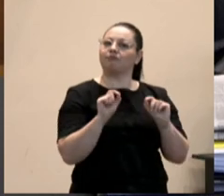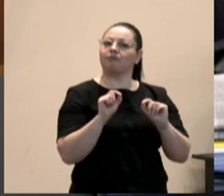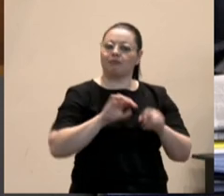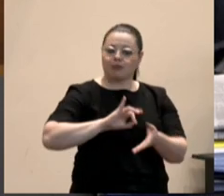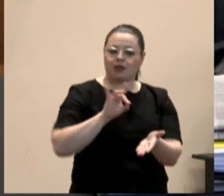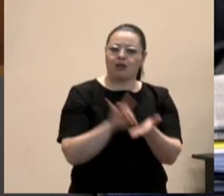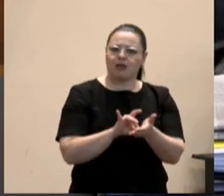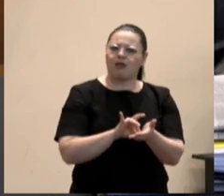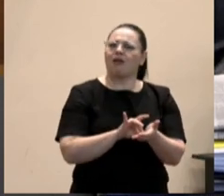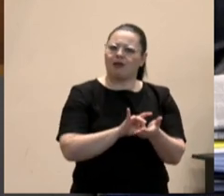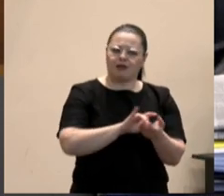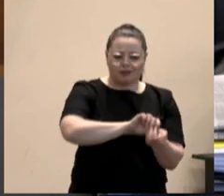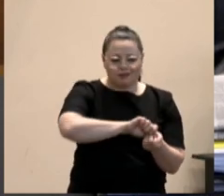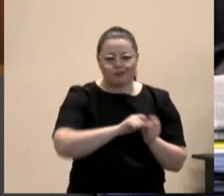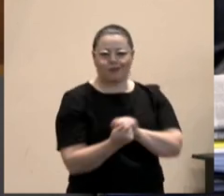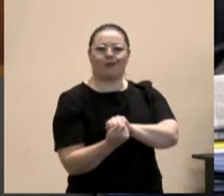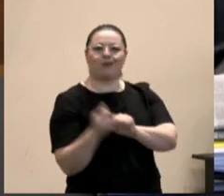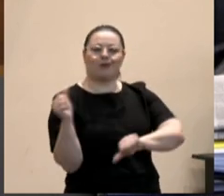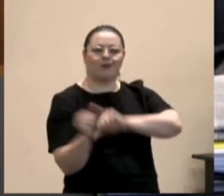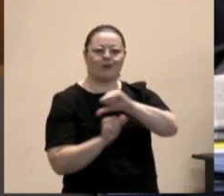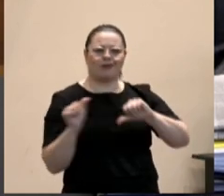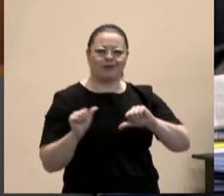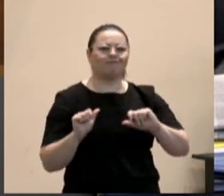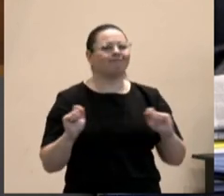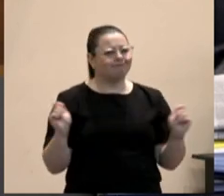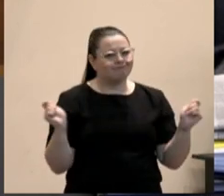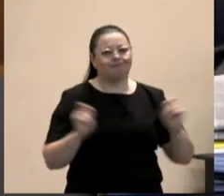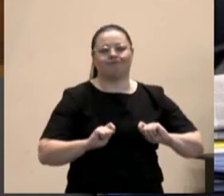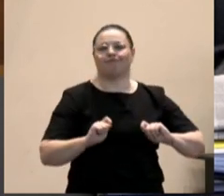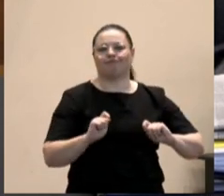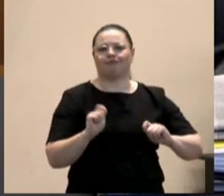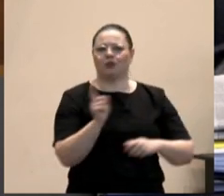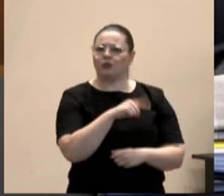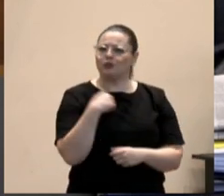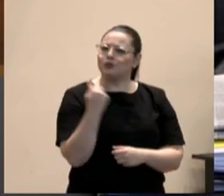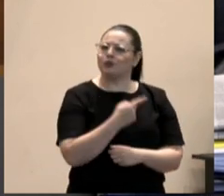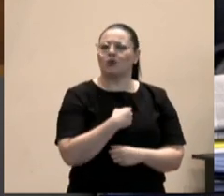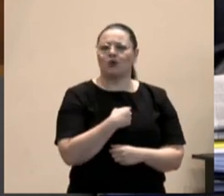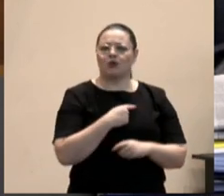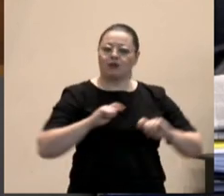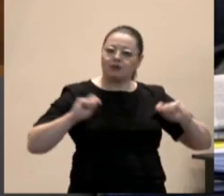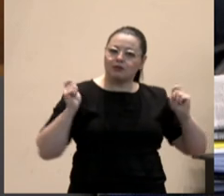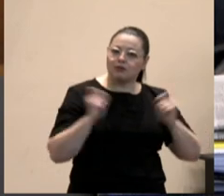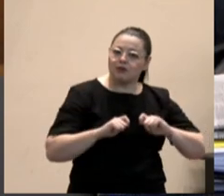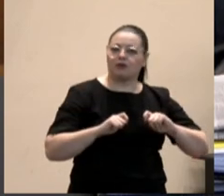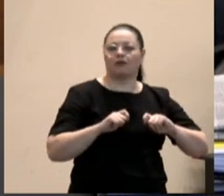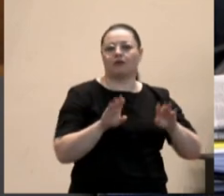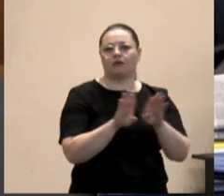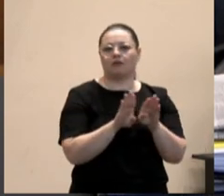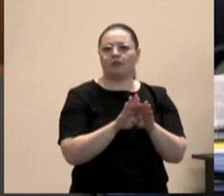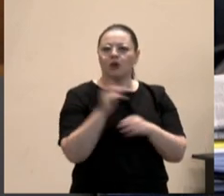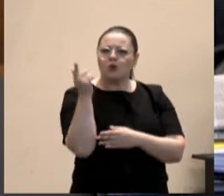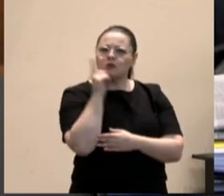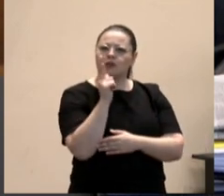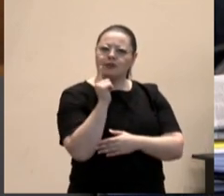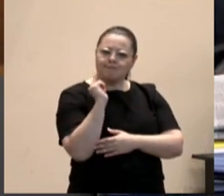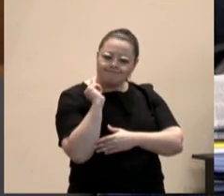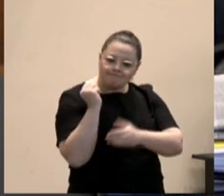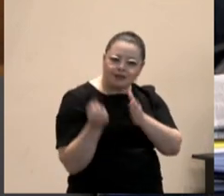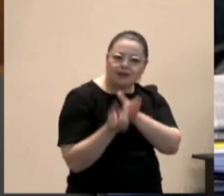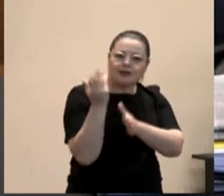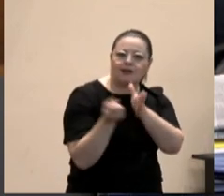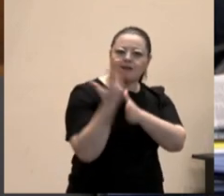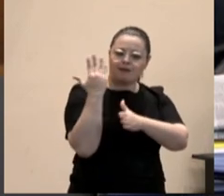ser transformada, né? Porque nós podemos e devemos construir coisas belas,